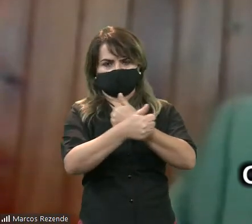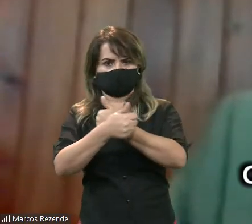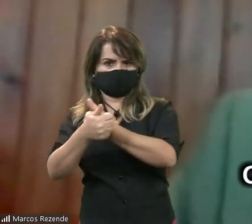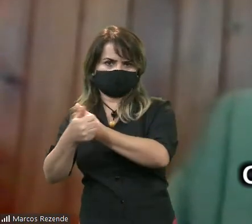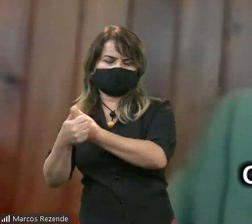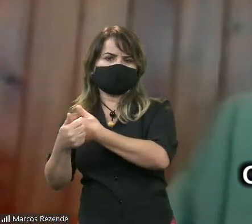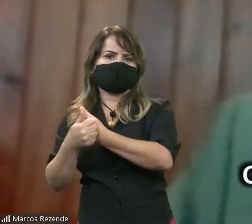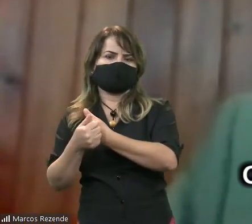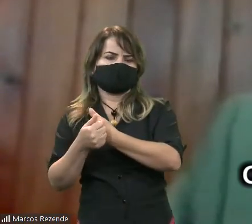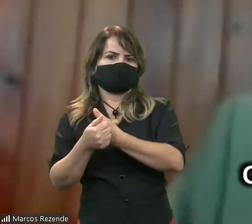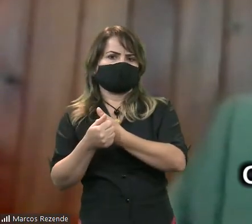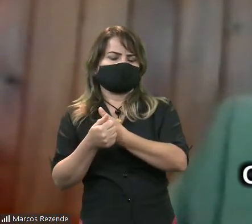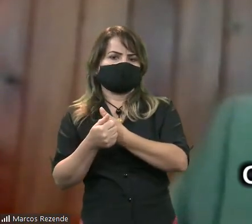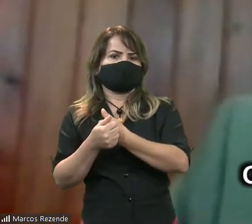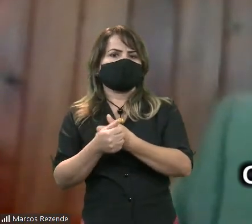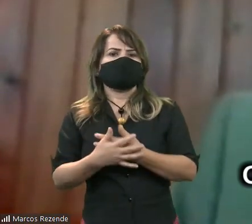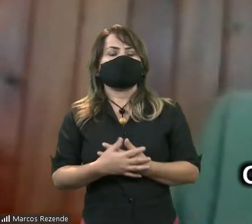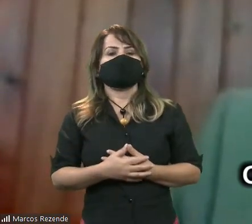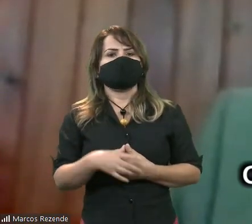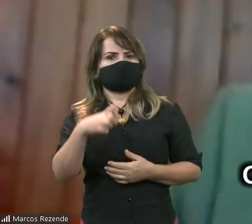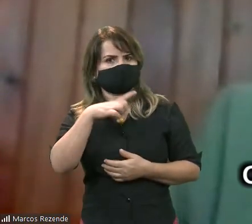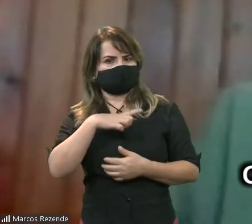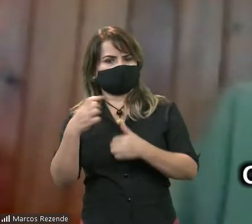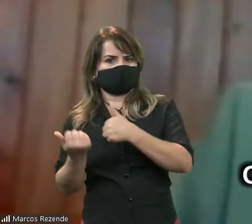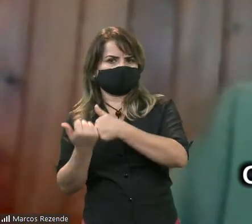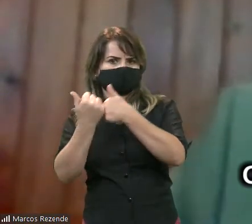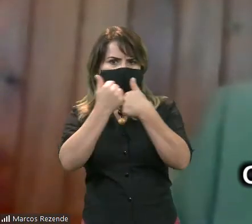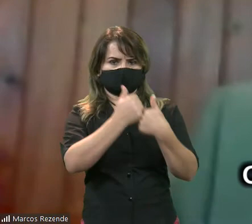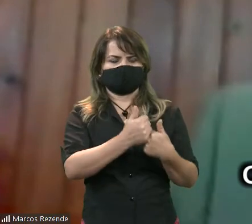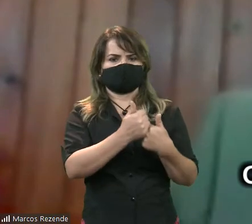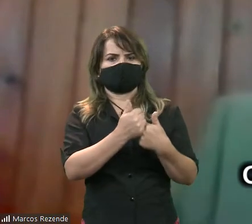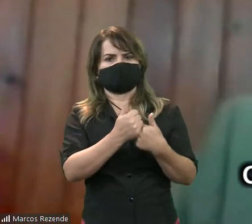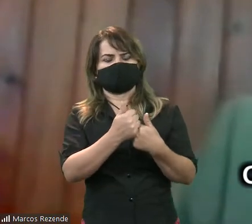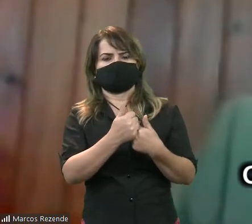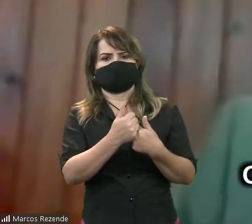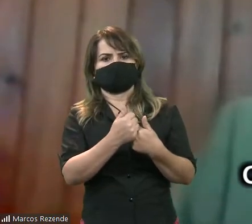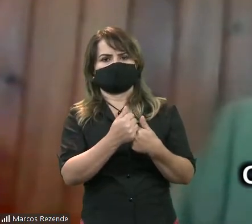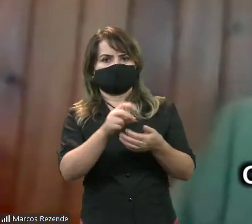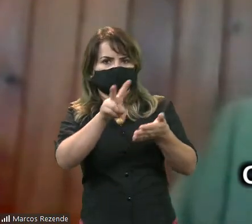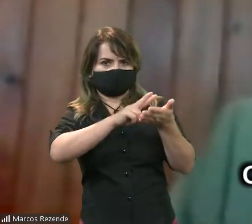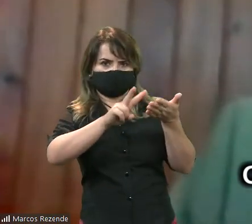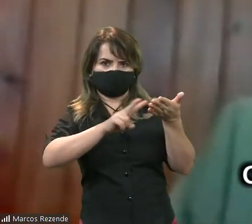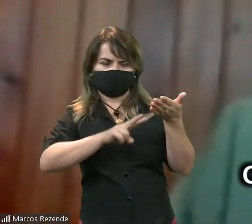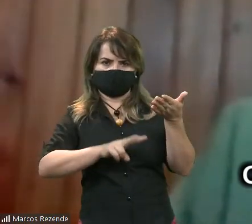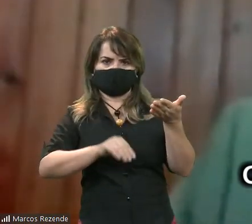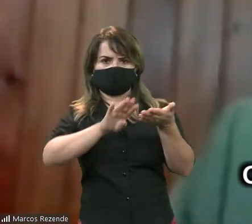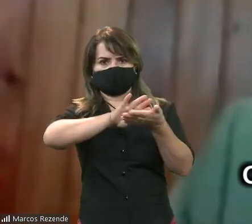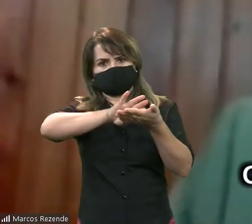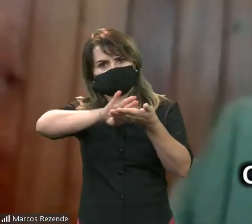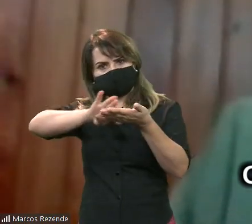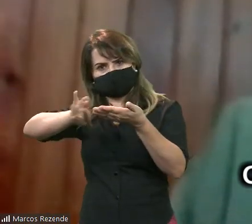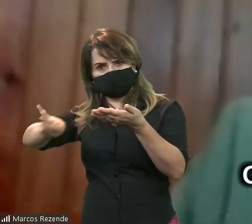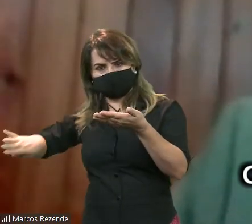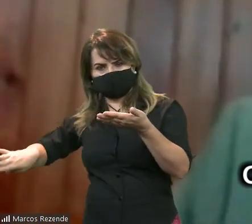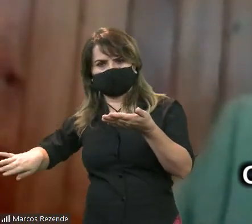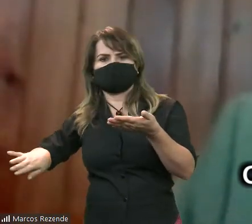Paulo, a substitutivo. Dispensada que foi a leitura do projeto e da sua